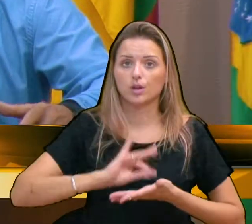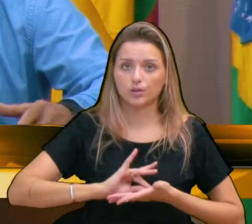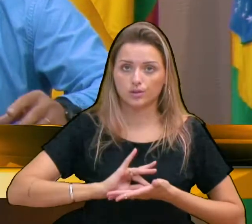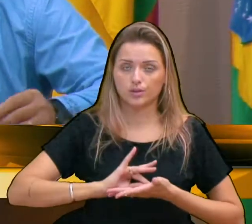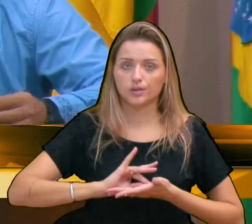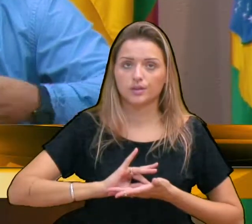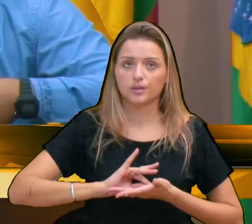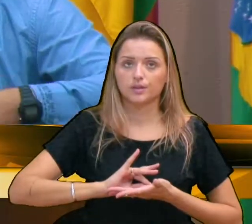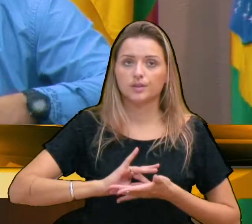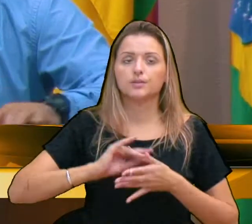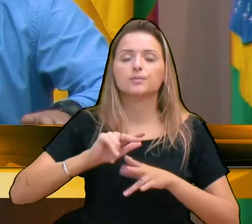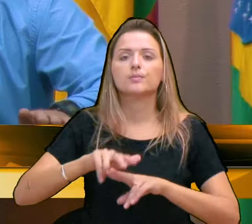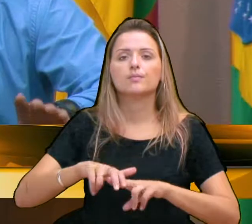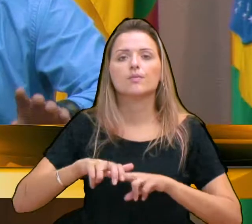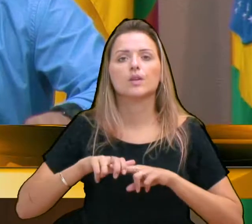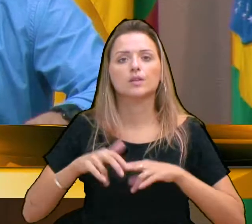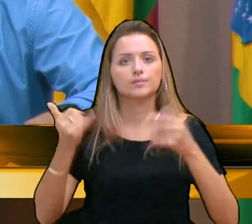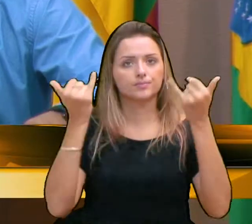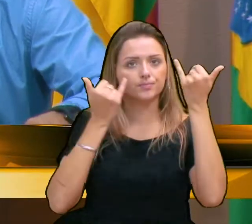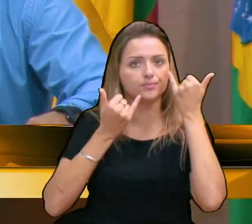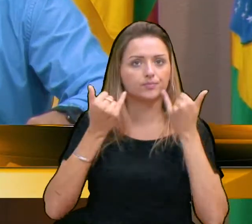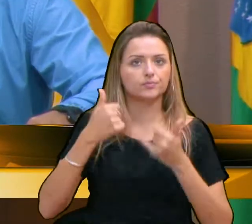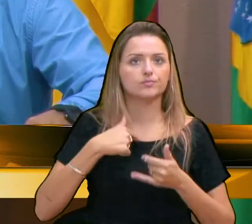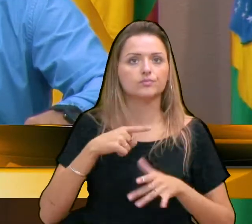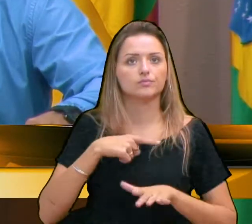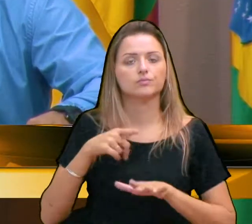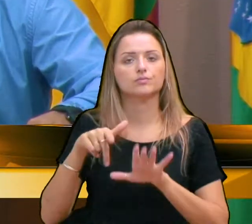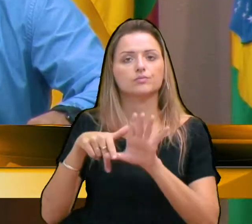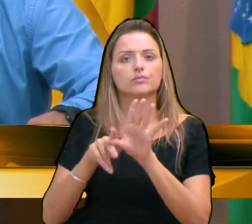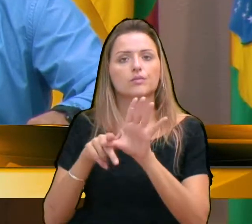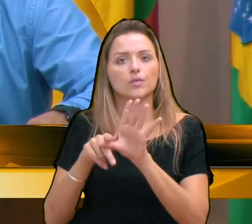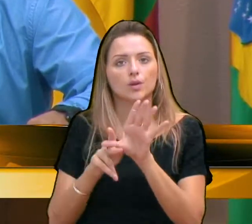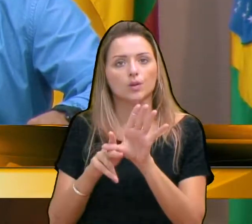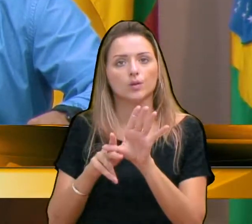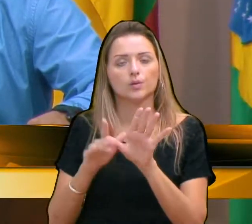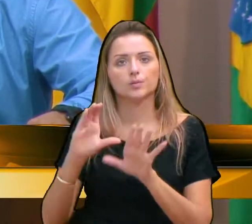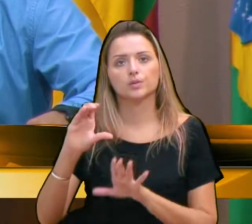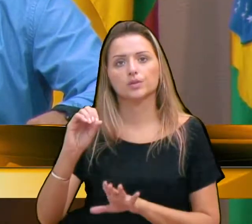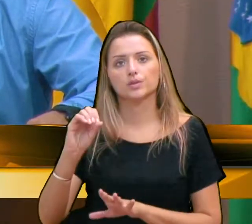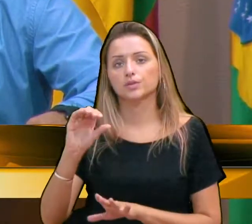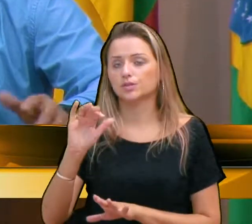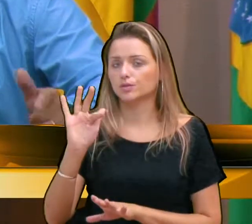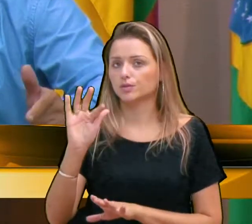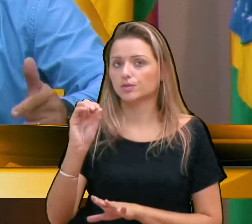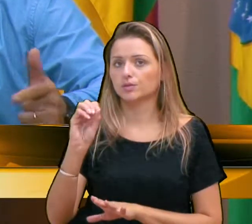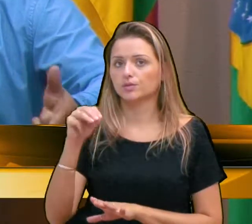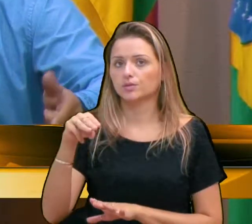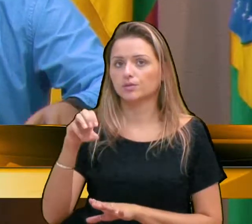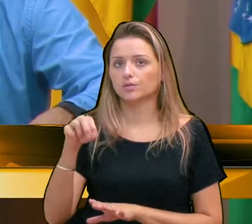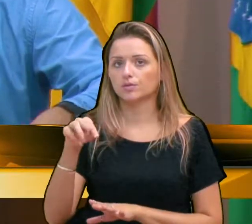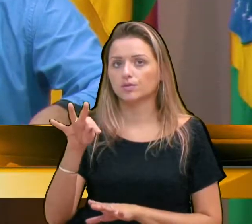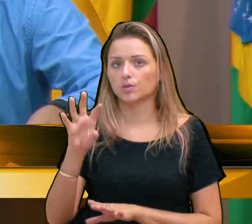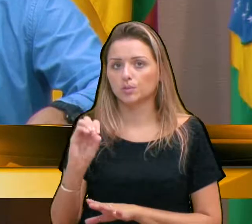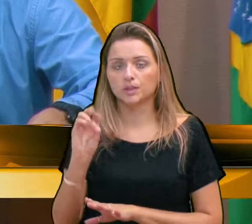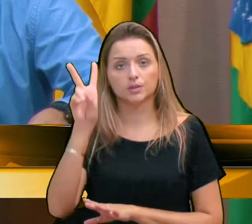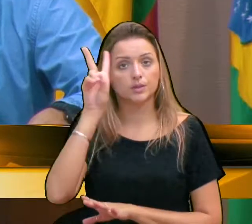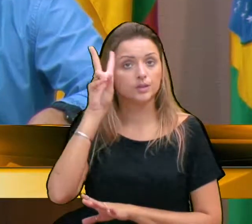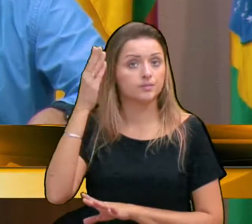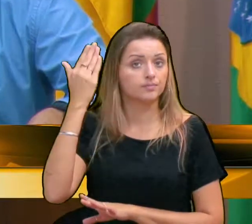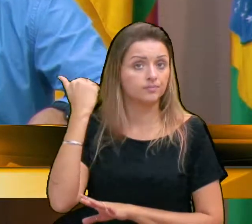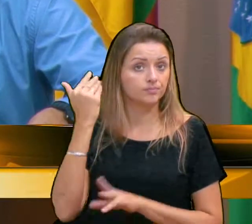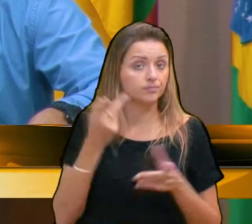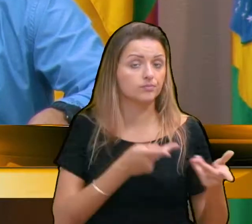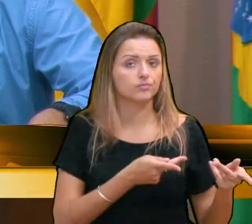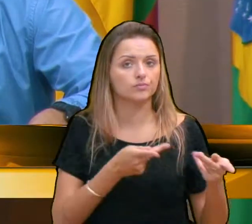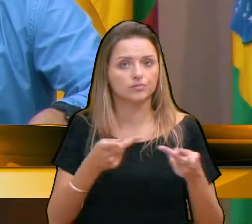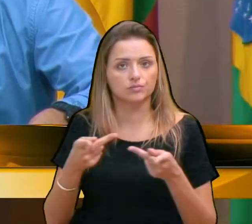isso, informações que eu tenho que a cooperativa de fomento estava aqui em Caxias, segunda-feira,